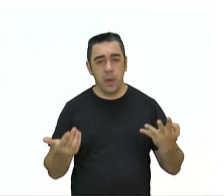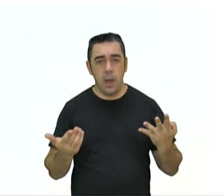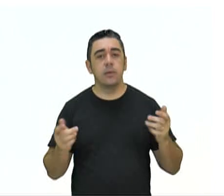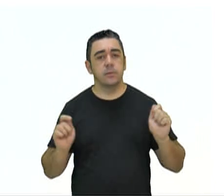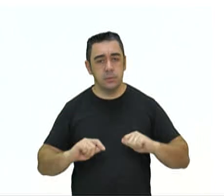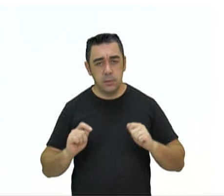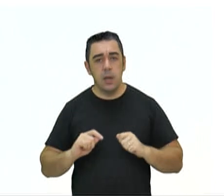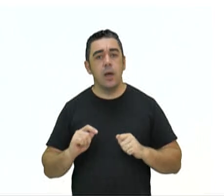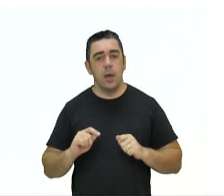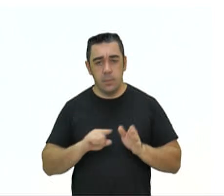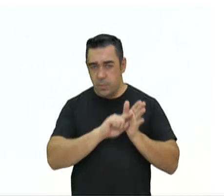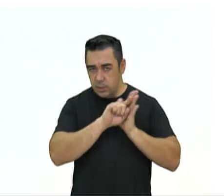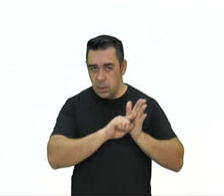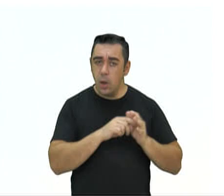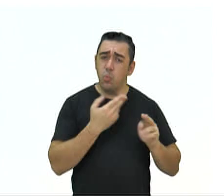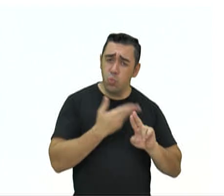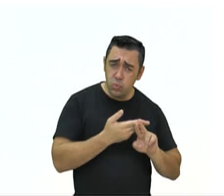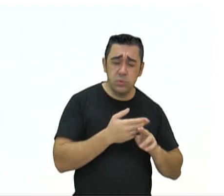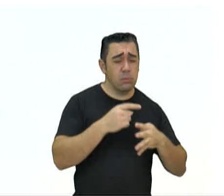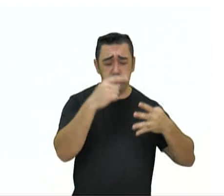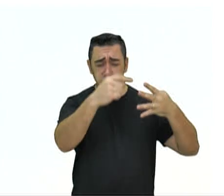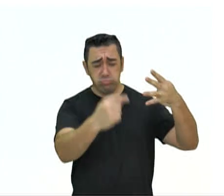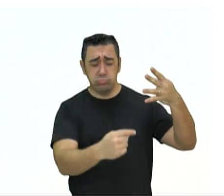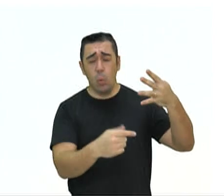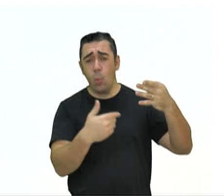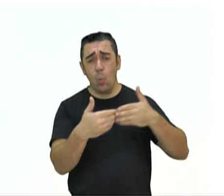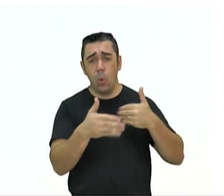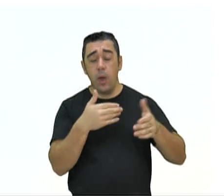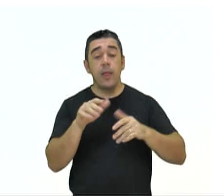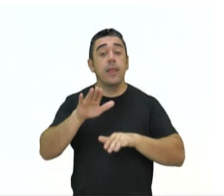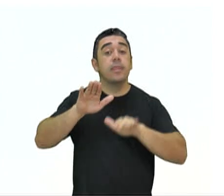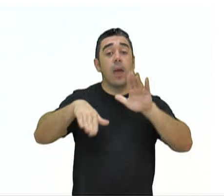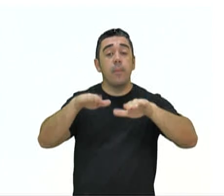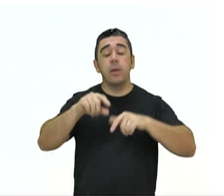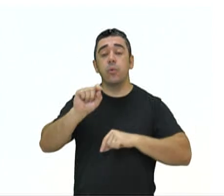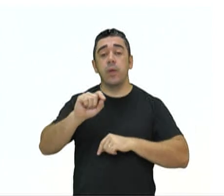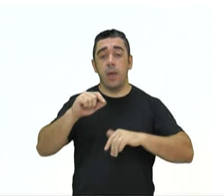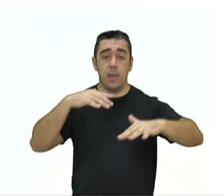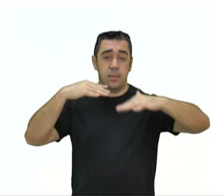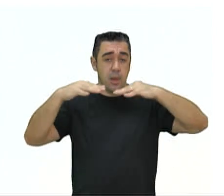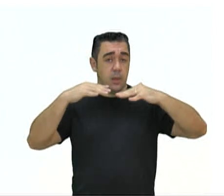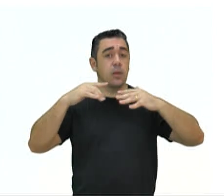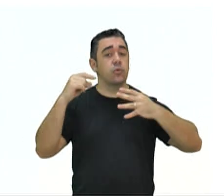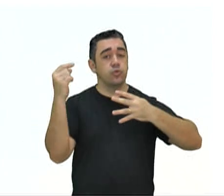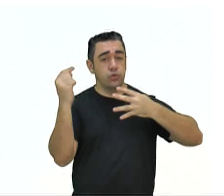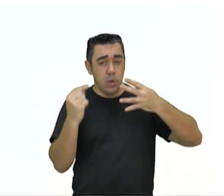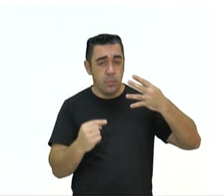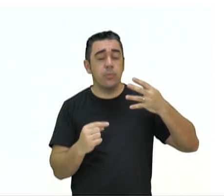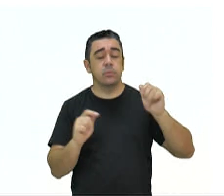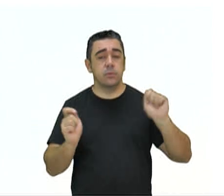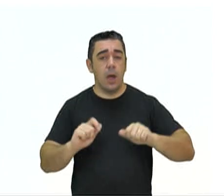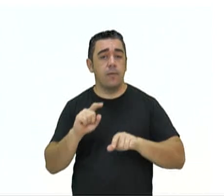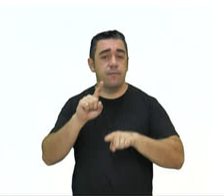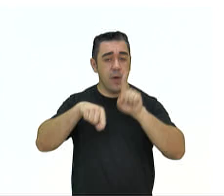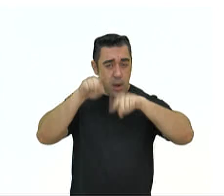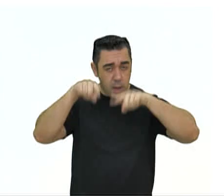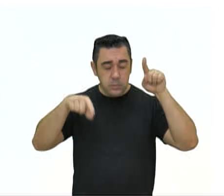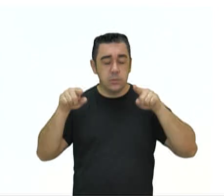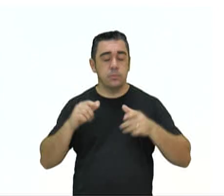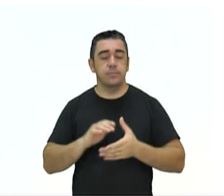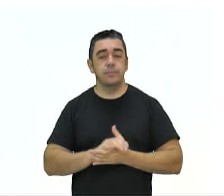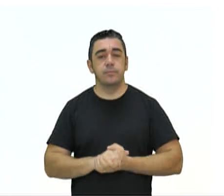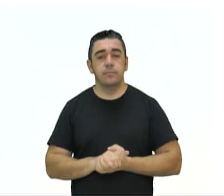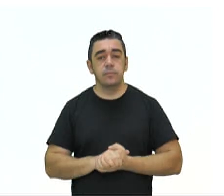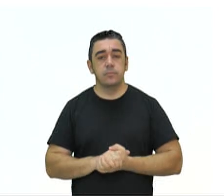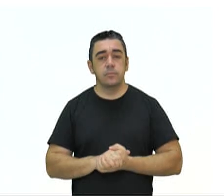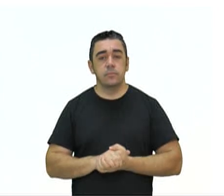para precisar, não é usado esse, pode ser usado aquele, então dependendo do atleta, do objetivo, o estilo de respiração é